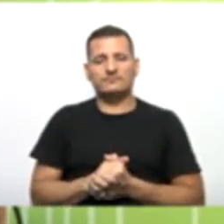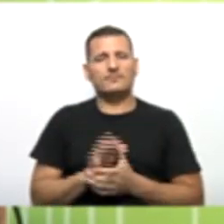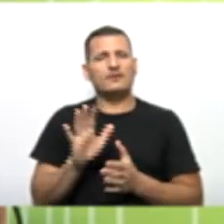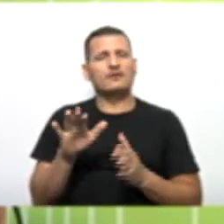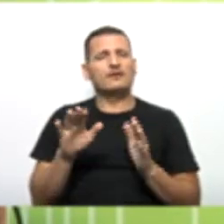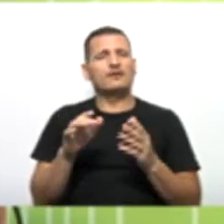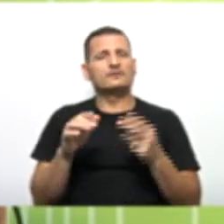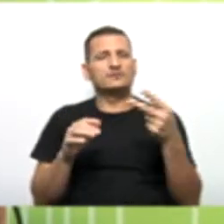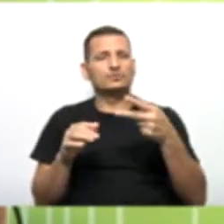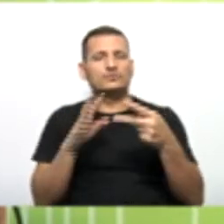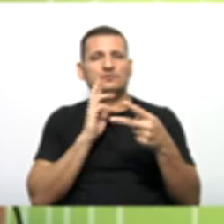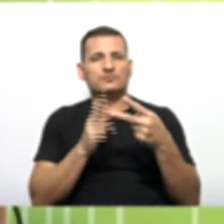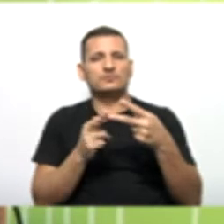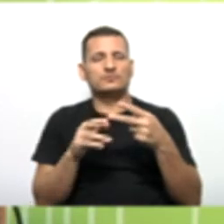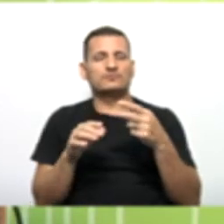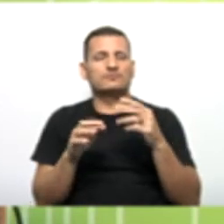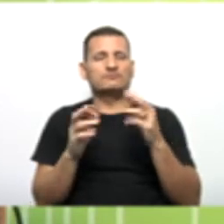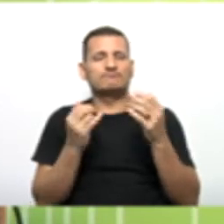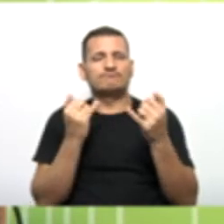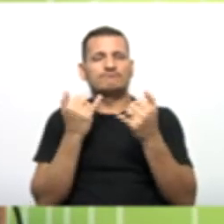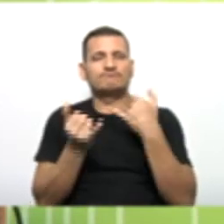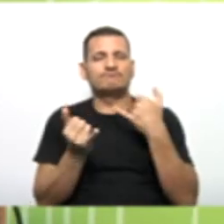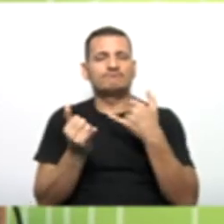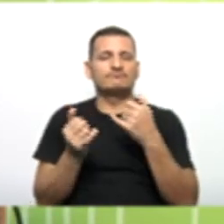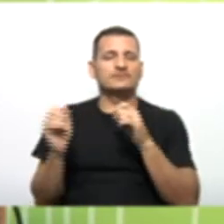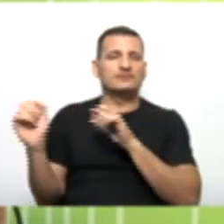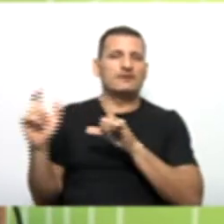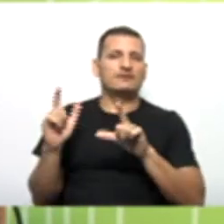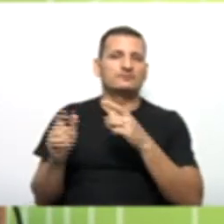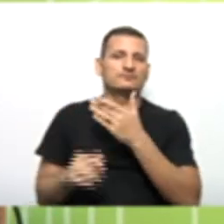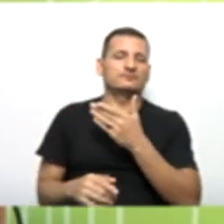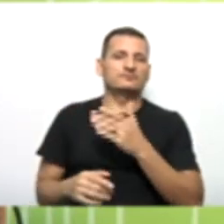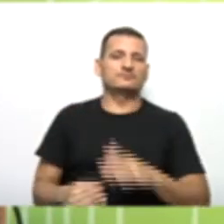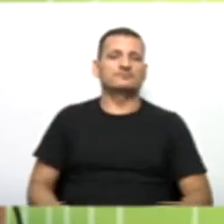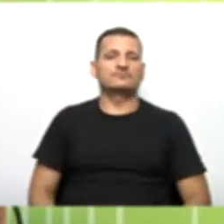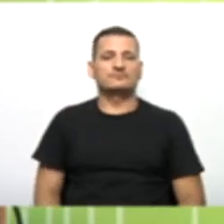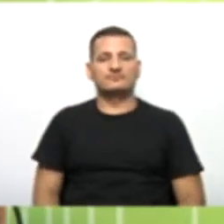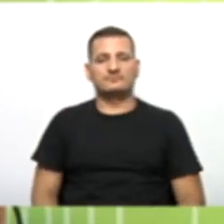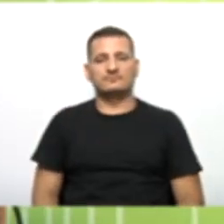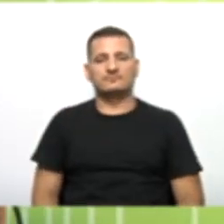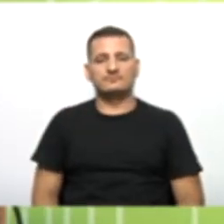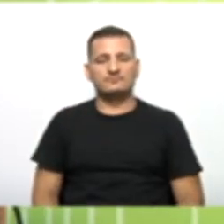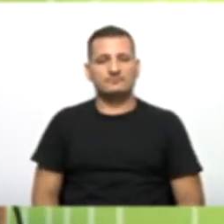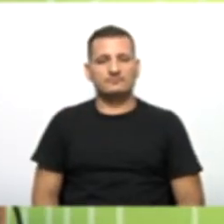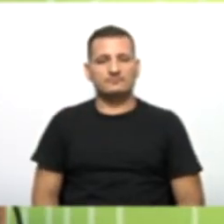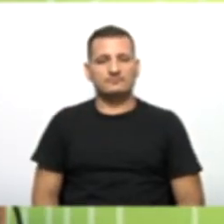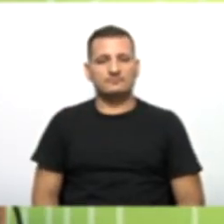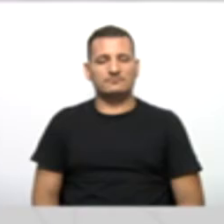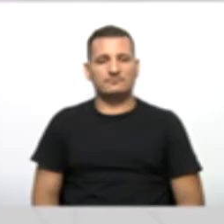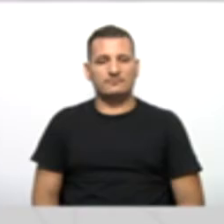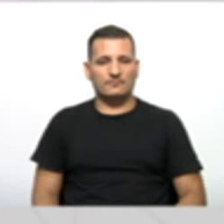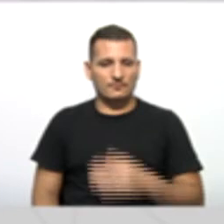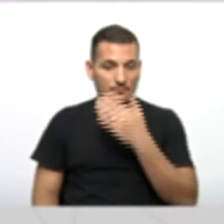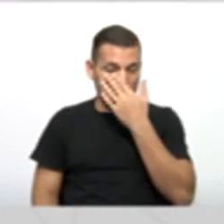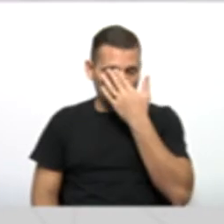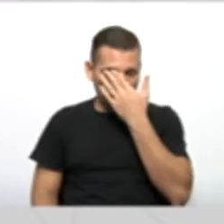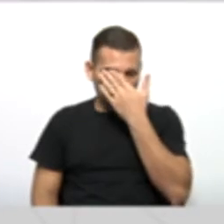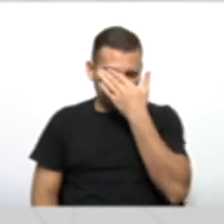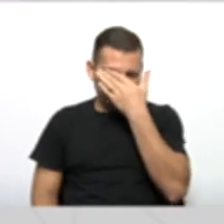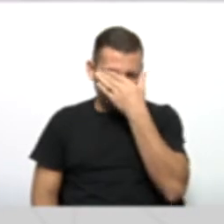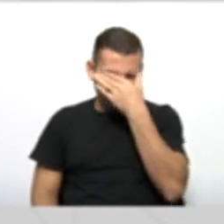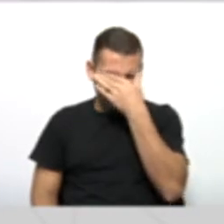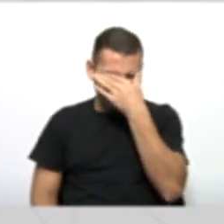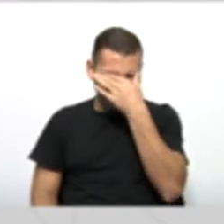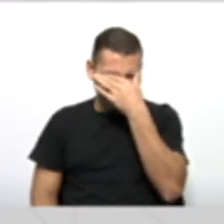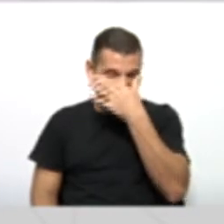faltando só aquelas palavrinhas-chave que a gente colocou aqui, que é o temporário exclusivo. Bora dar uma olhadinha aqui no que a gente colocou como resposta, ó. É um